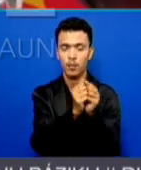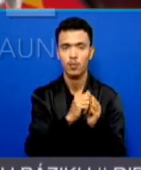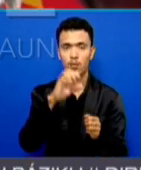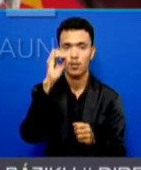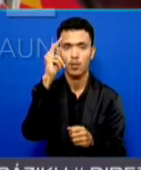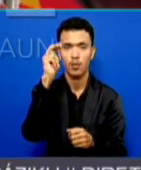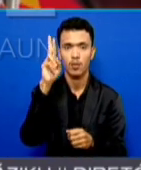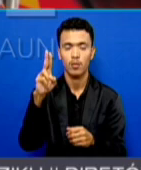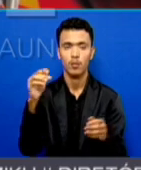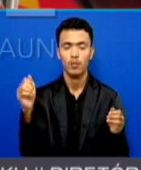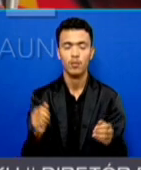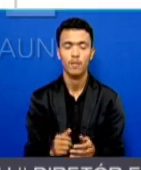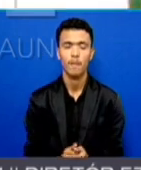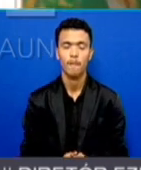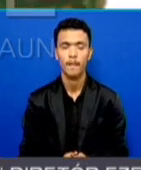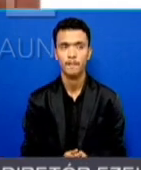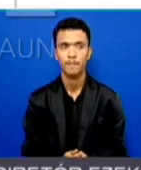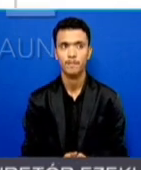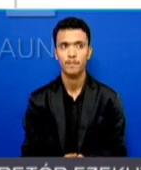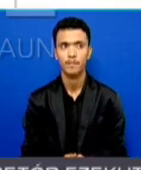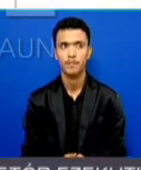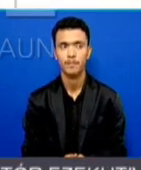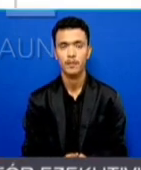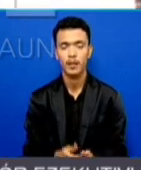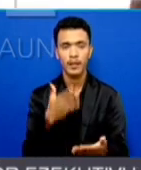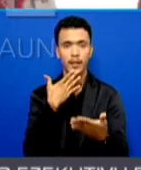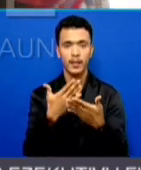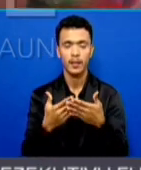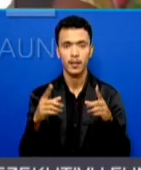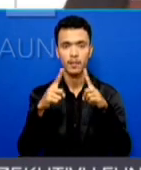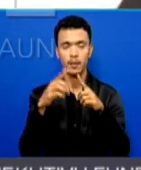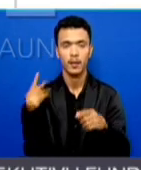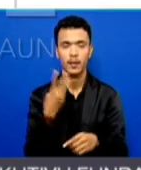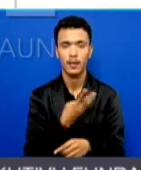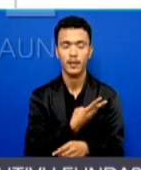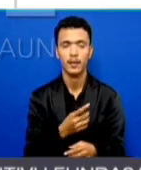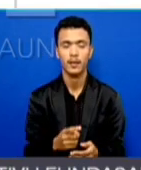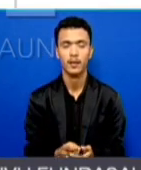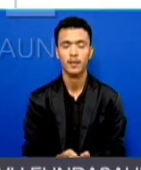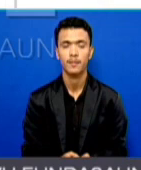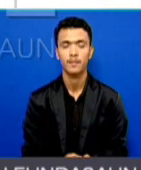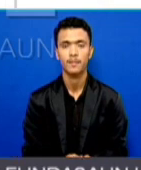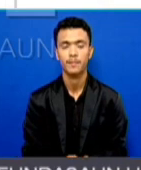Europeia no Ilha Pacífico. Nessa vantagem boa tira baita, porque por um lado e tem